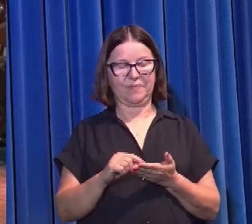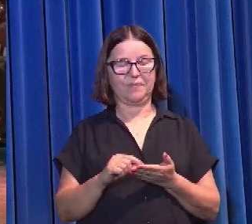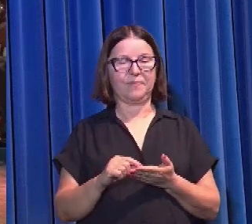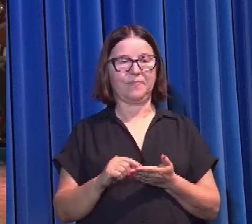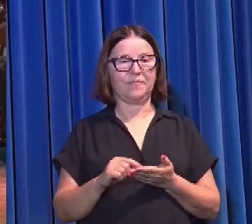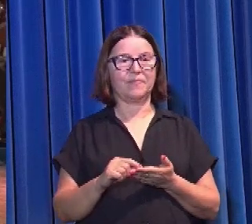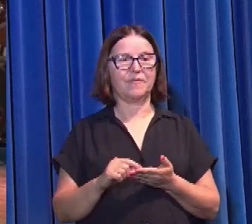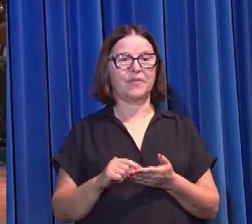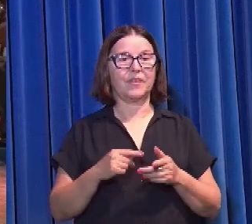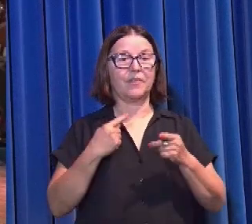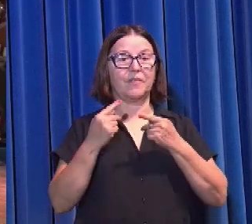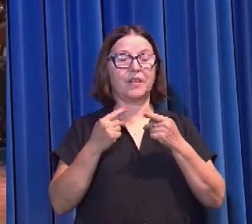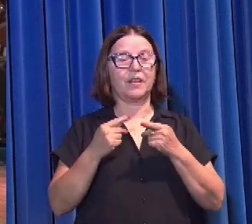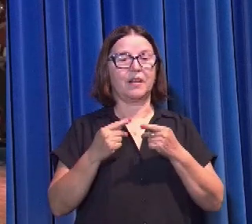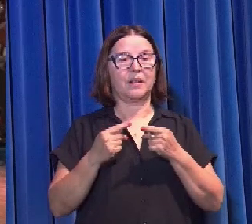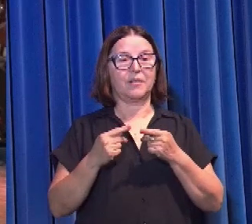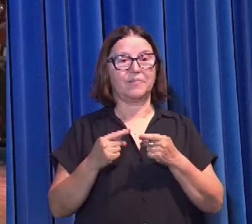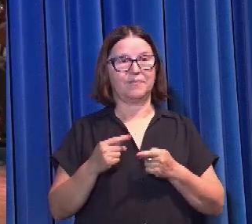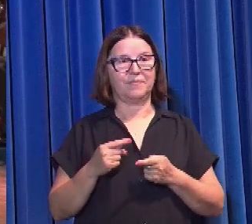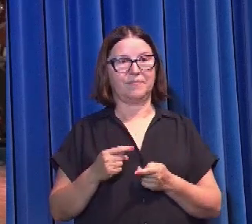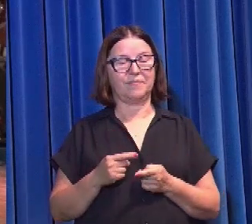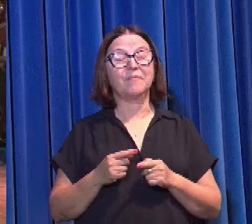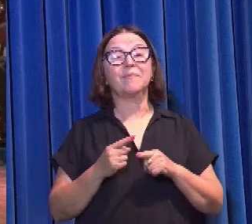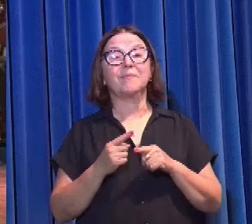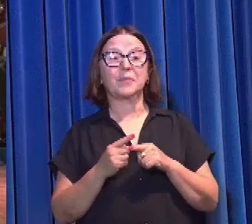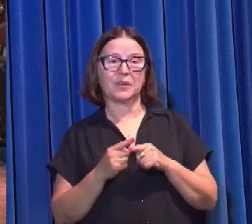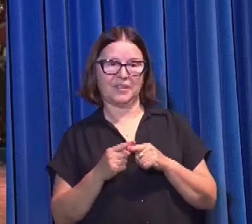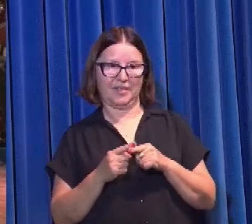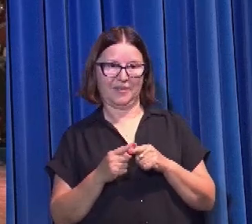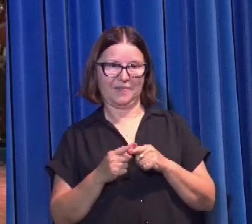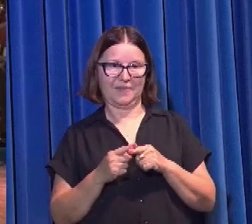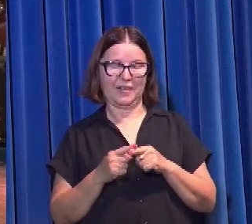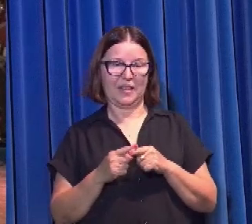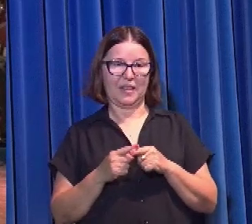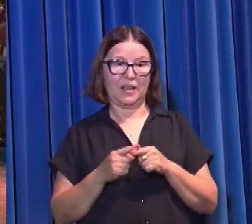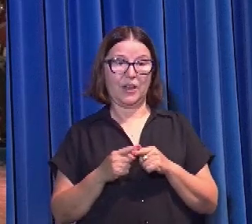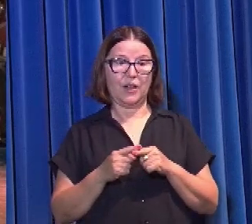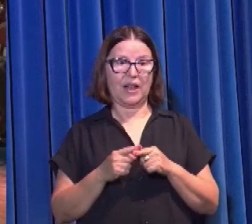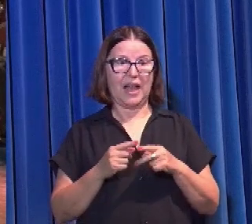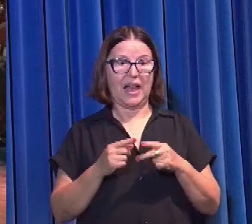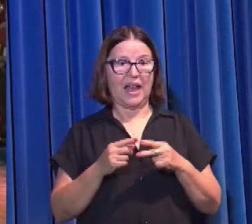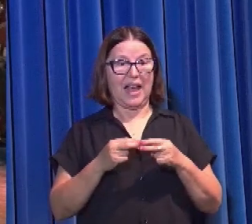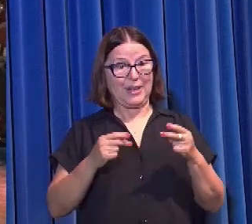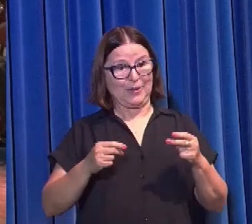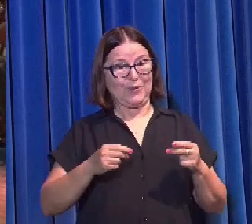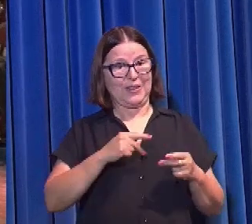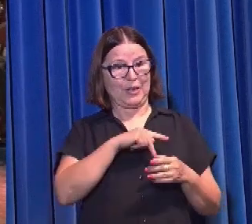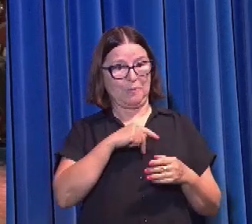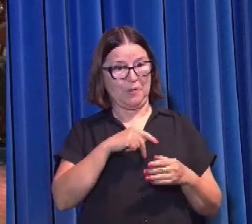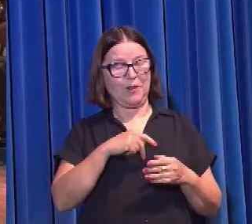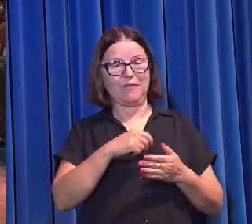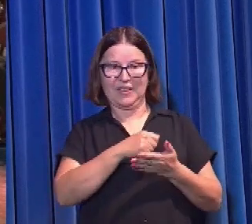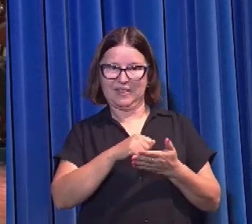quê? Este pois, ele está relacionando tudo que ele vai falar daqui para frente com aquilo que ele já falou